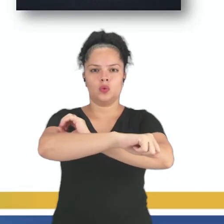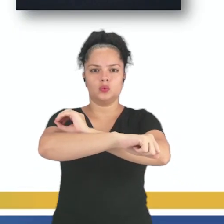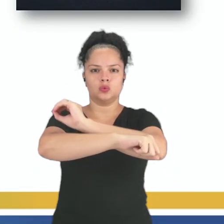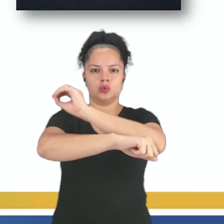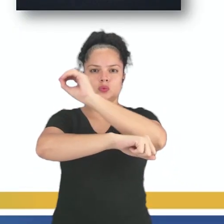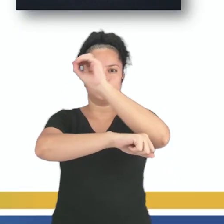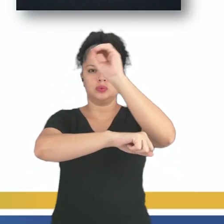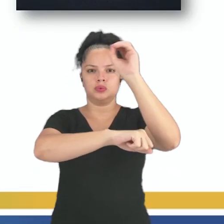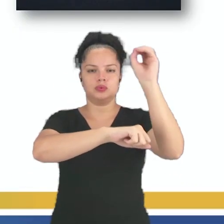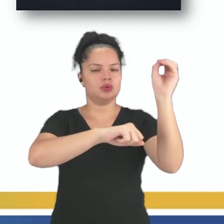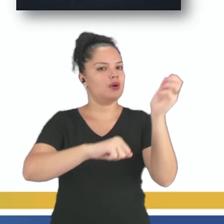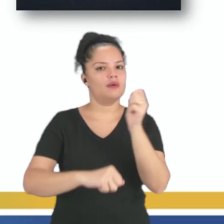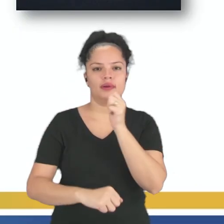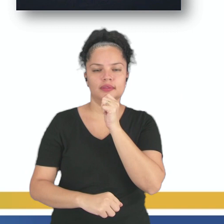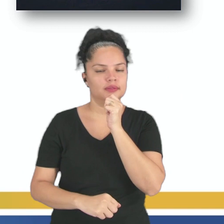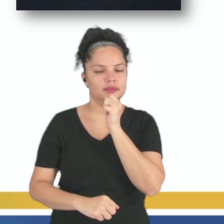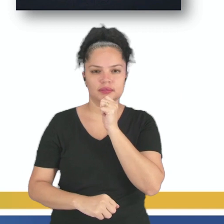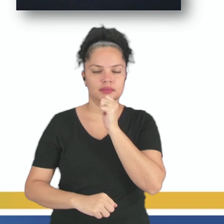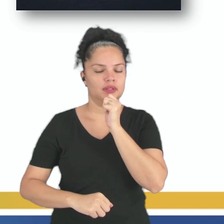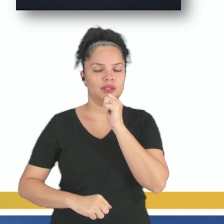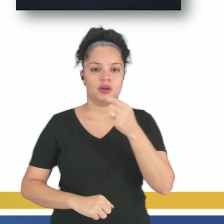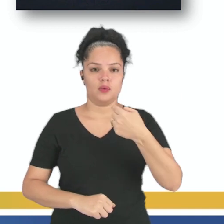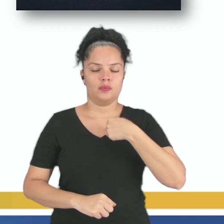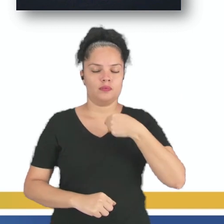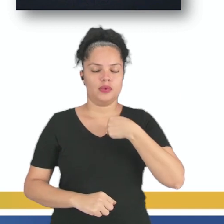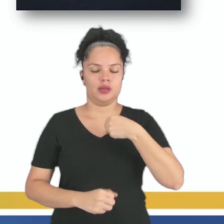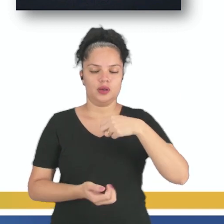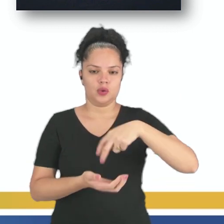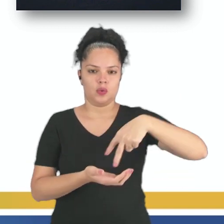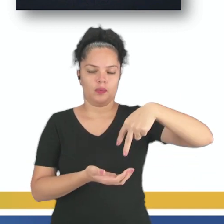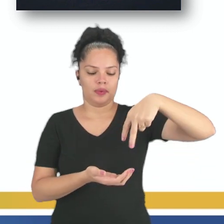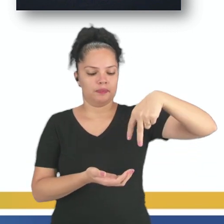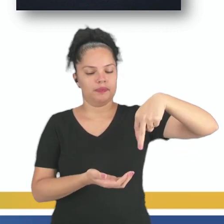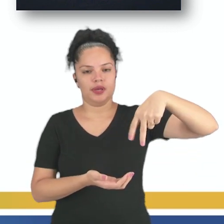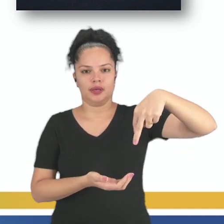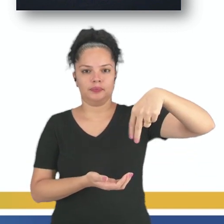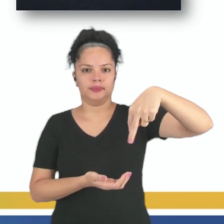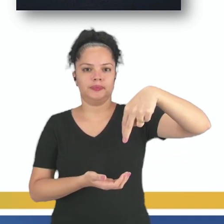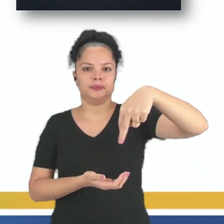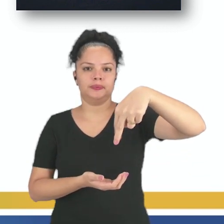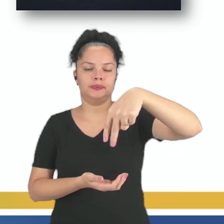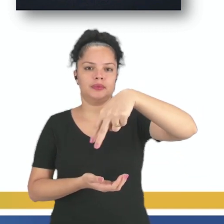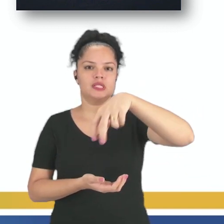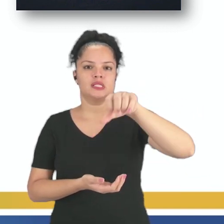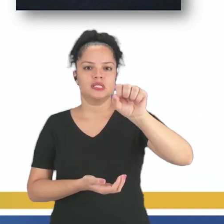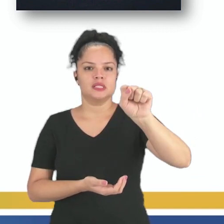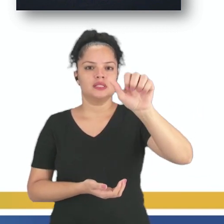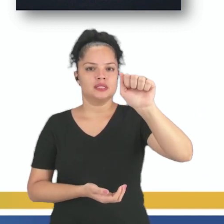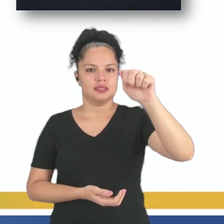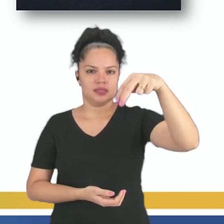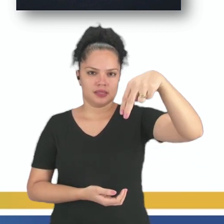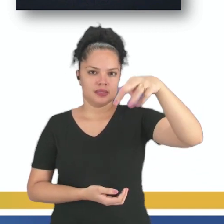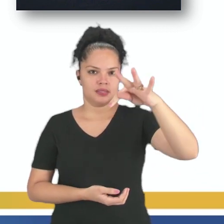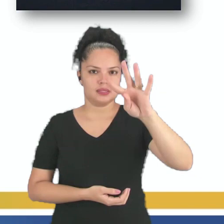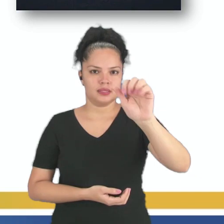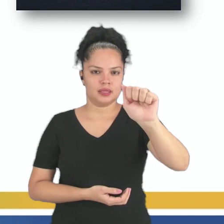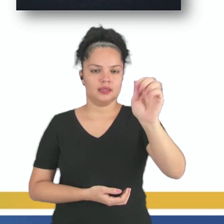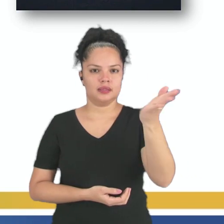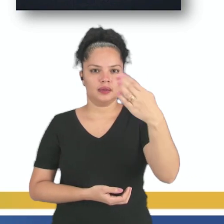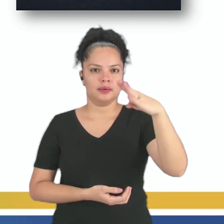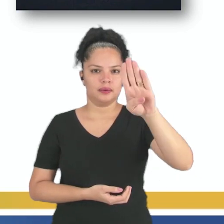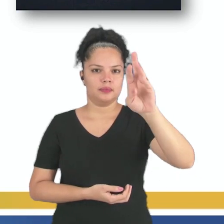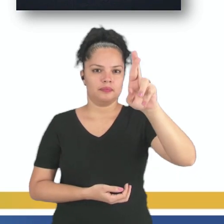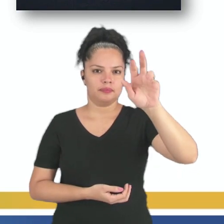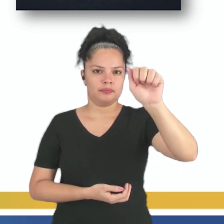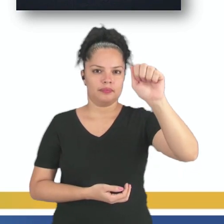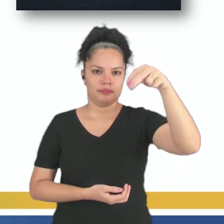nem acordado ainda. Eu já estava na estrada da minha cidade, Santa Branca. E aí eu